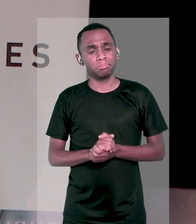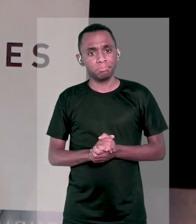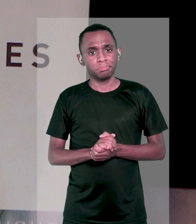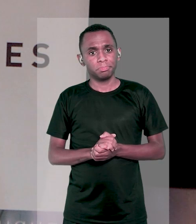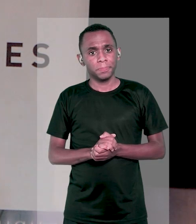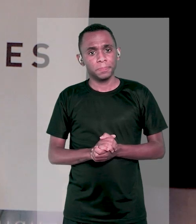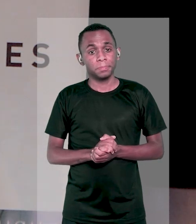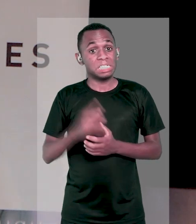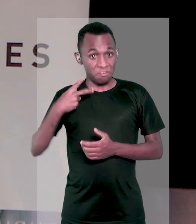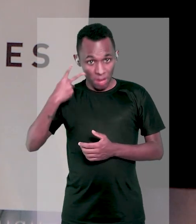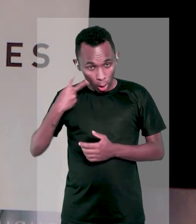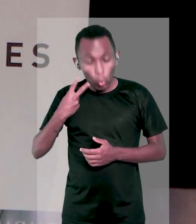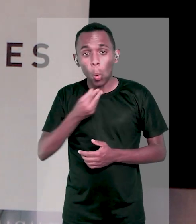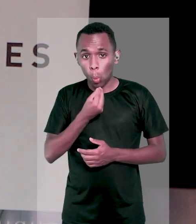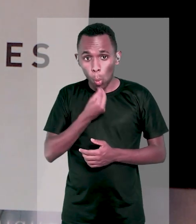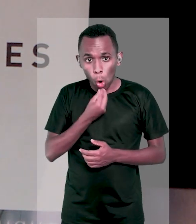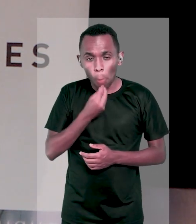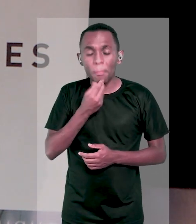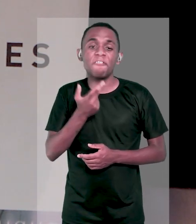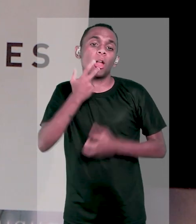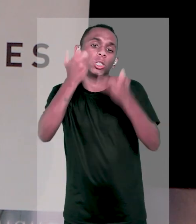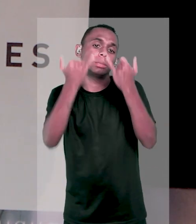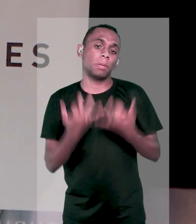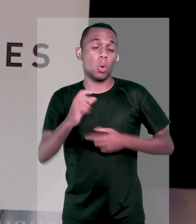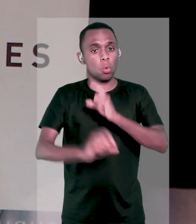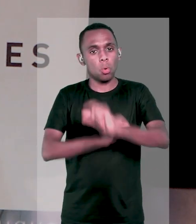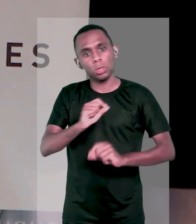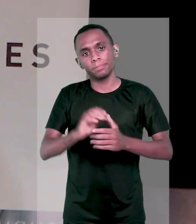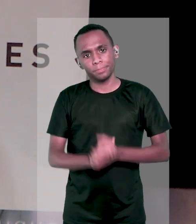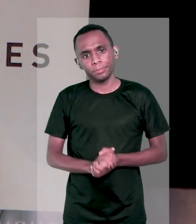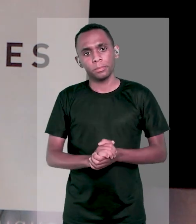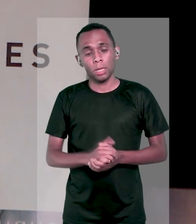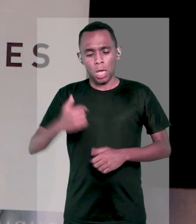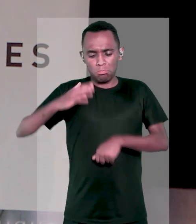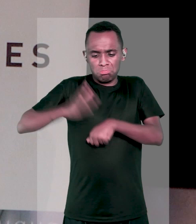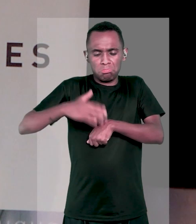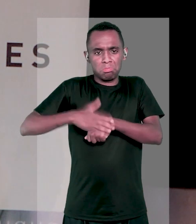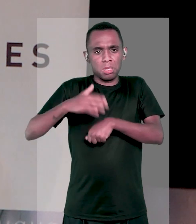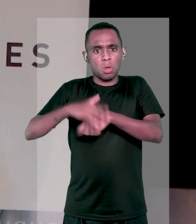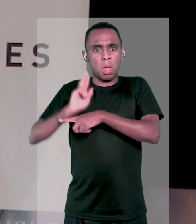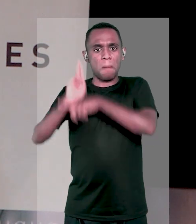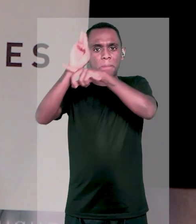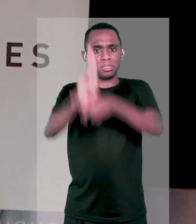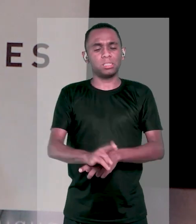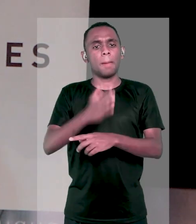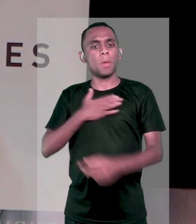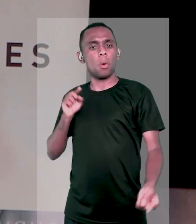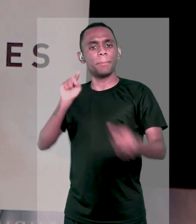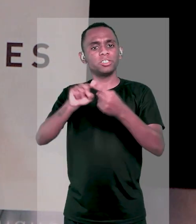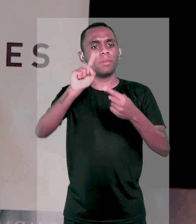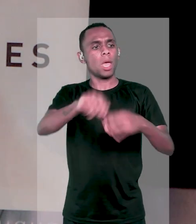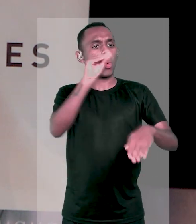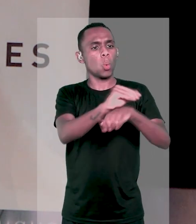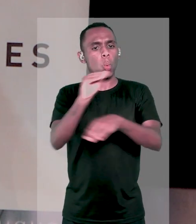interrogar o vereador sobre a grande tradição do nu nas artes ele respondeu Michelangelo